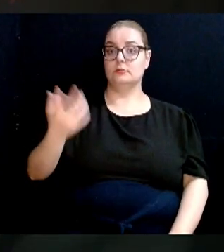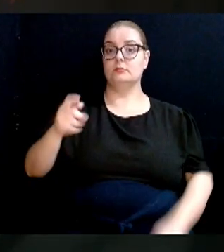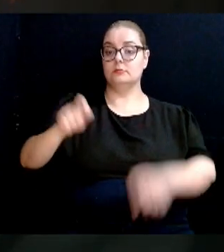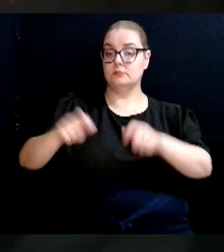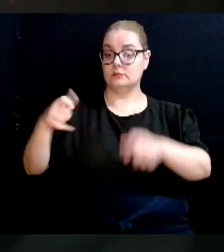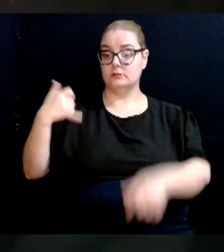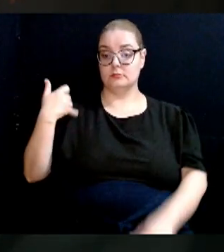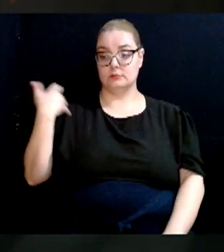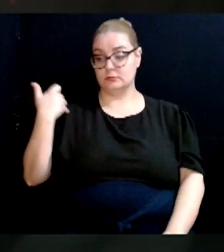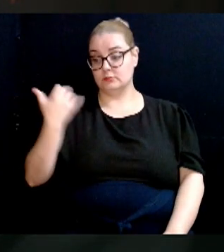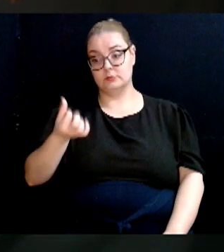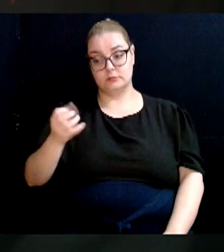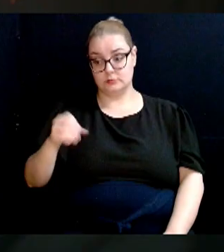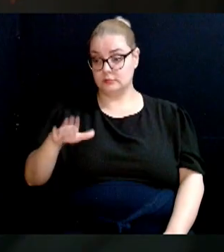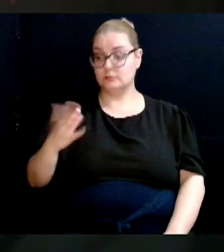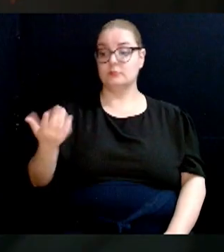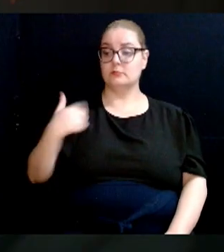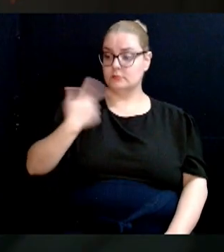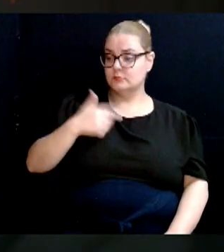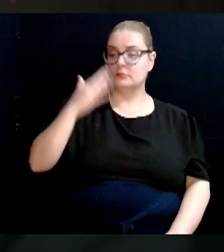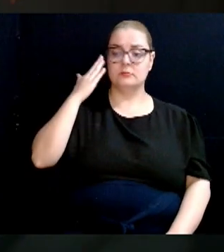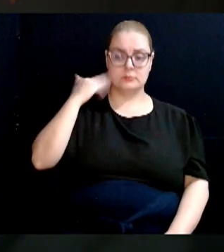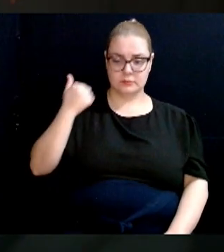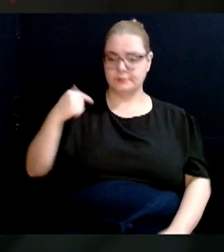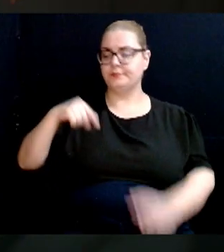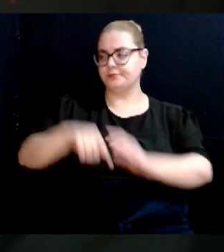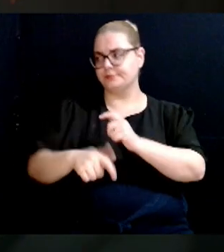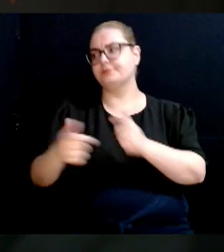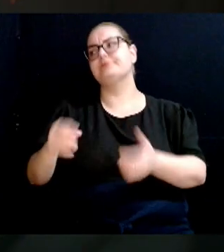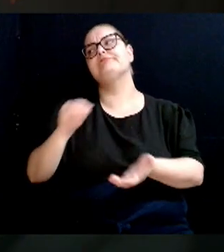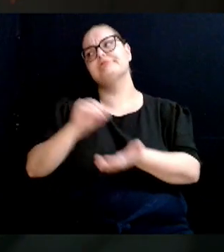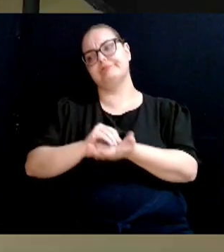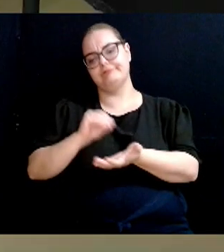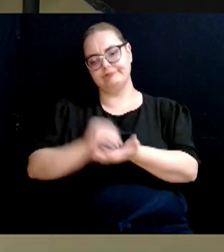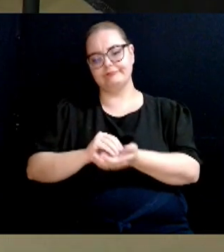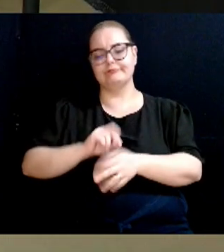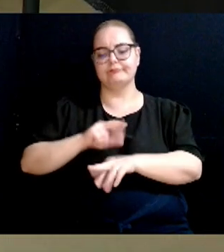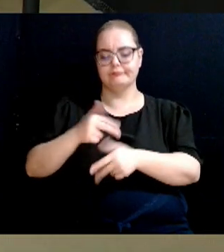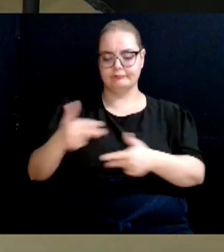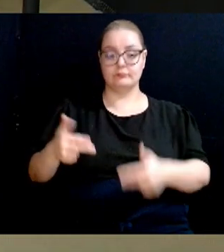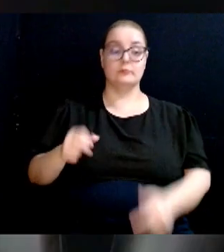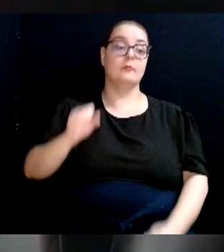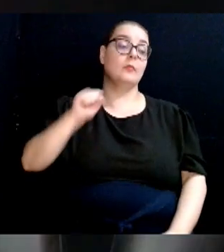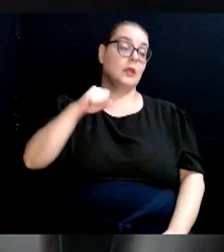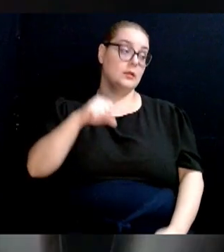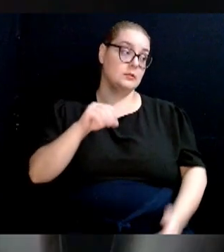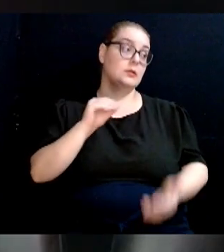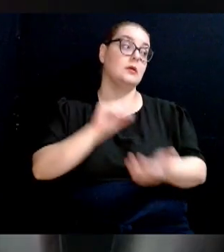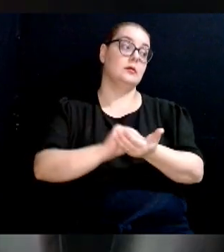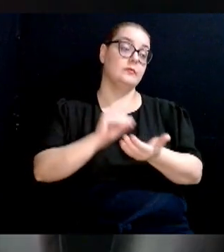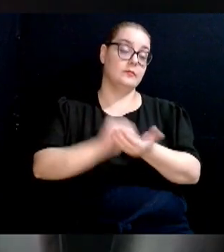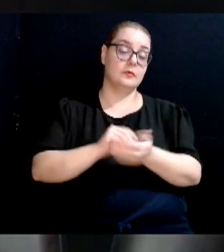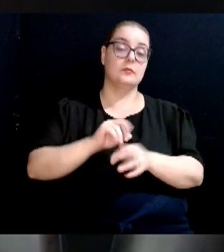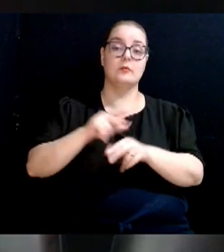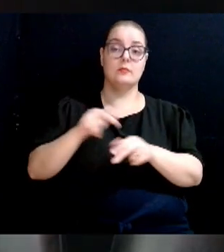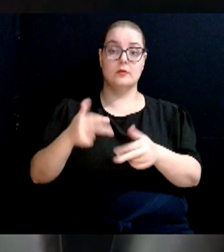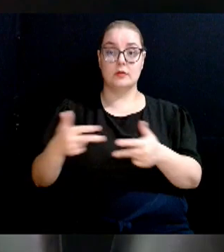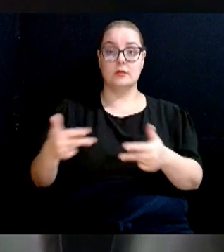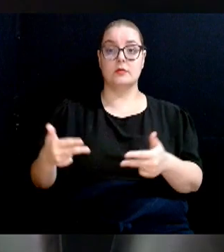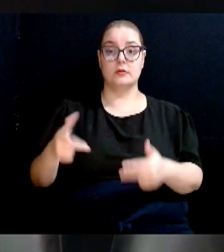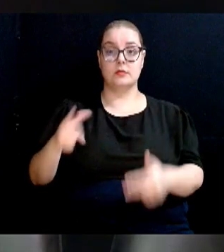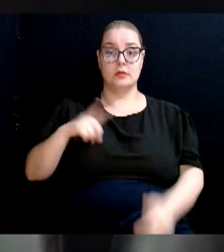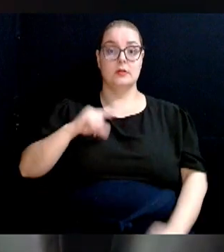gente sabe que nós estamos avançando, mas ainda falta, ainda falta. Sim, falta bastante, tem um pouco de